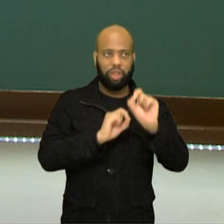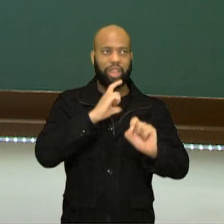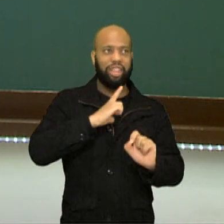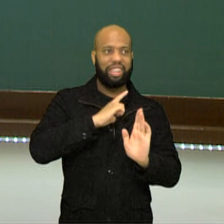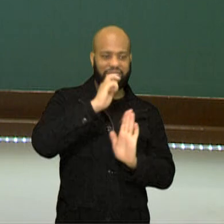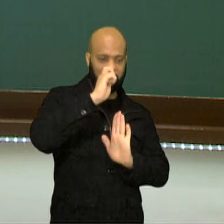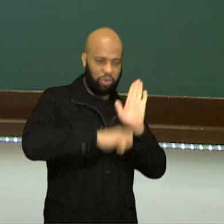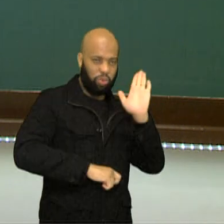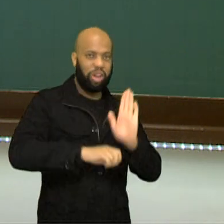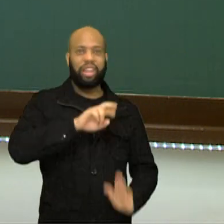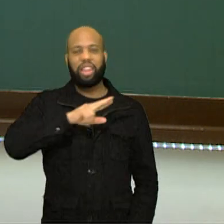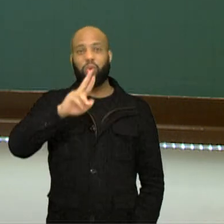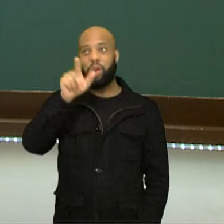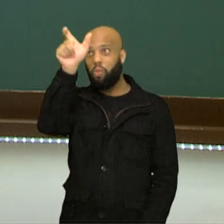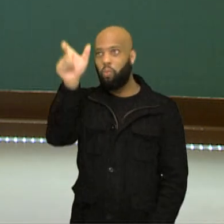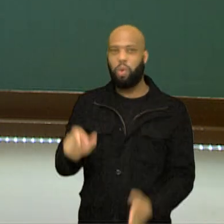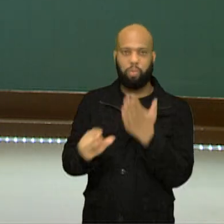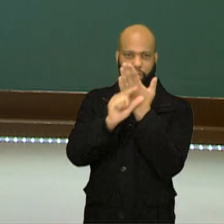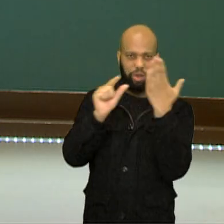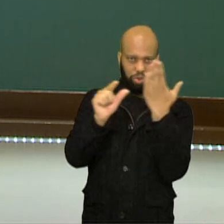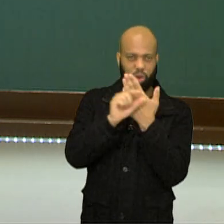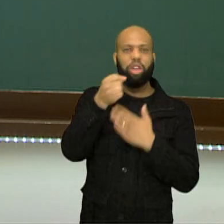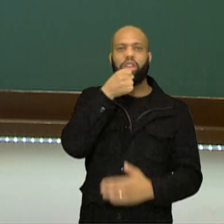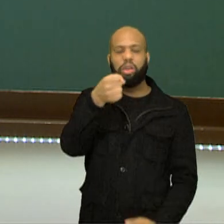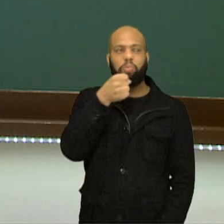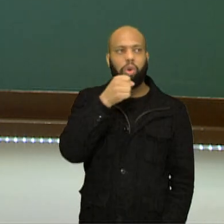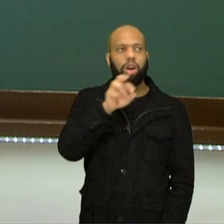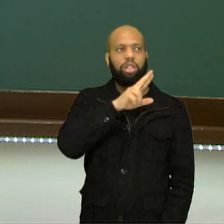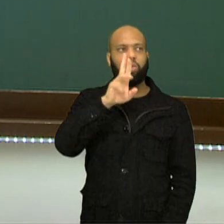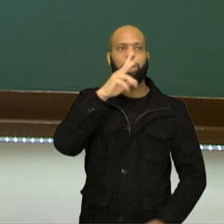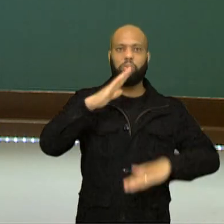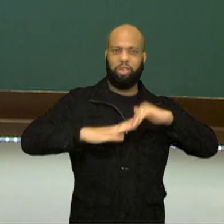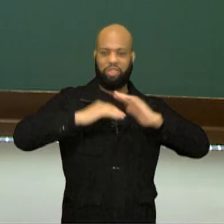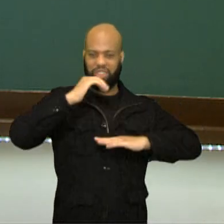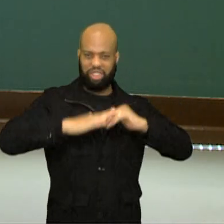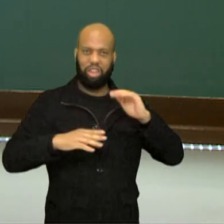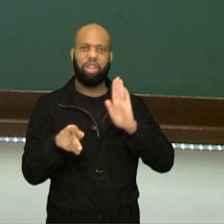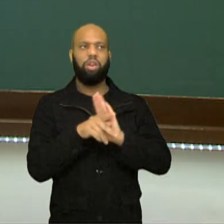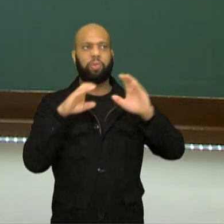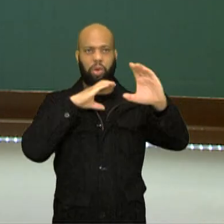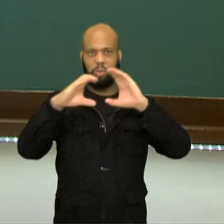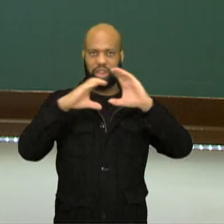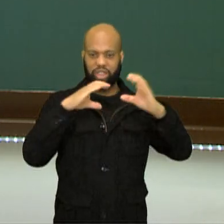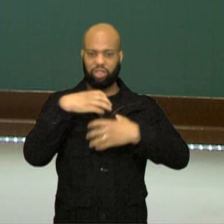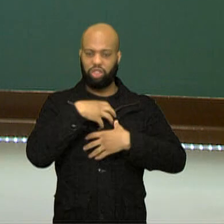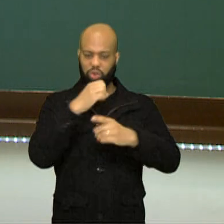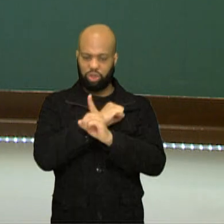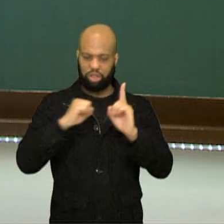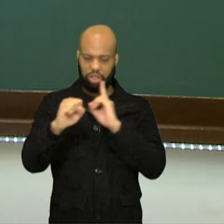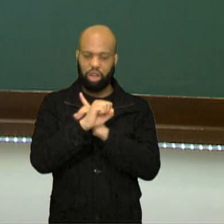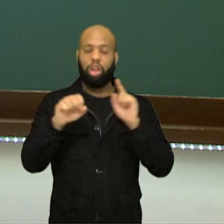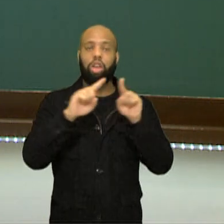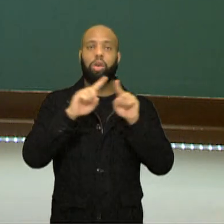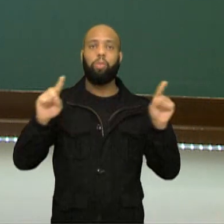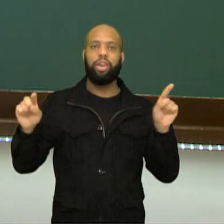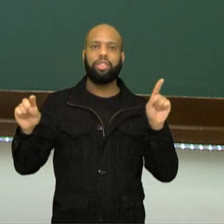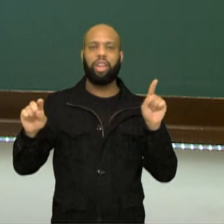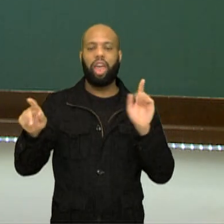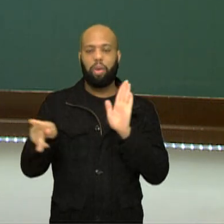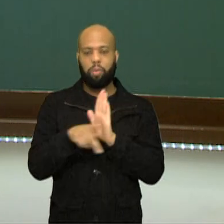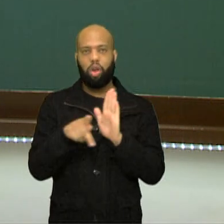assinatura não é de um jornalista, não é de um repórter, não é de um profissional da comunicação social, mas sim da